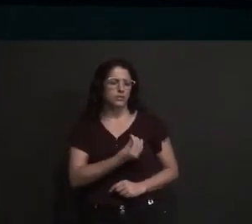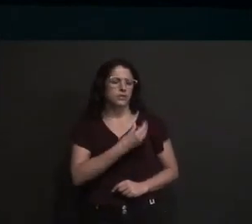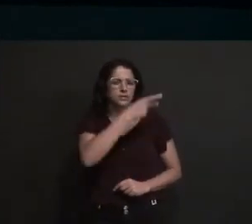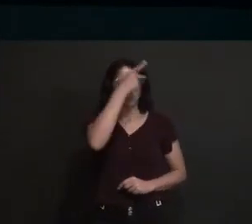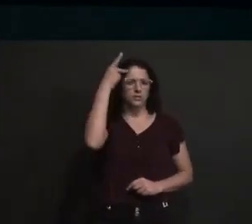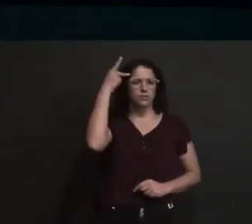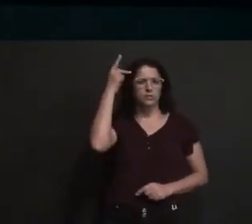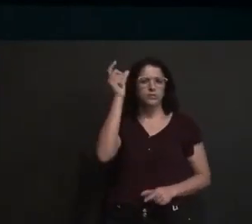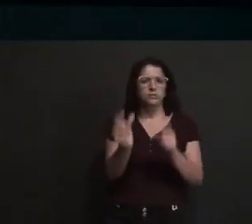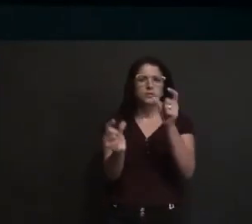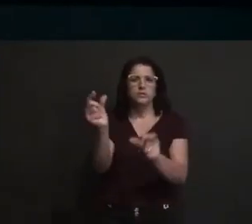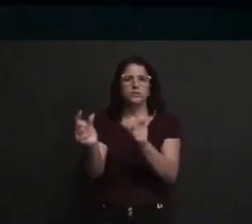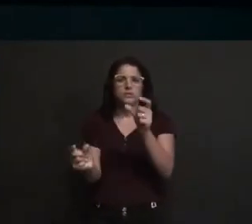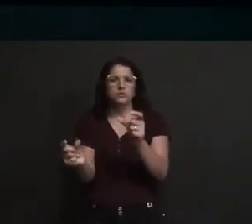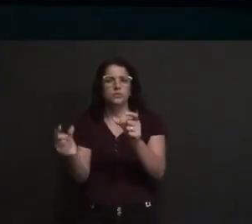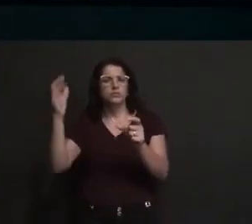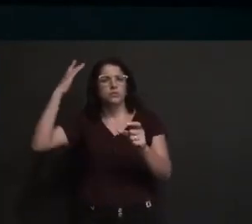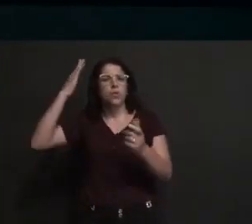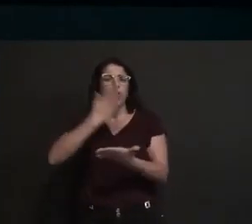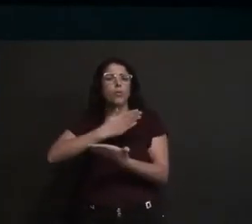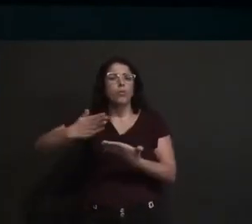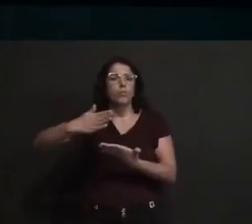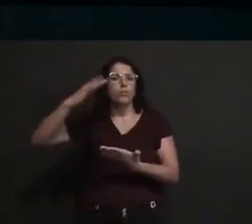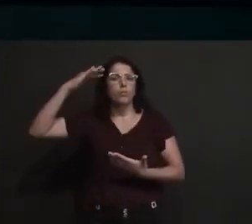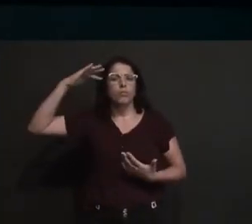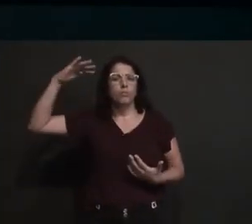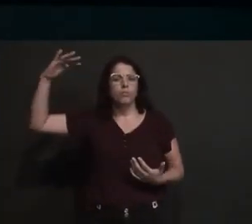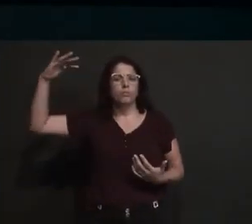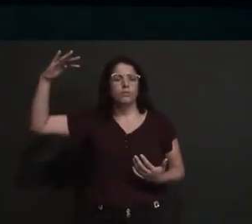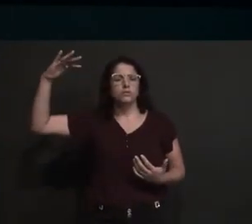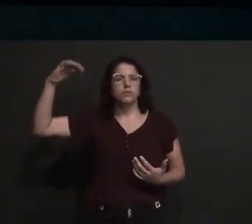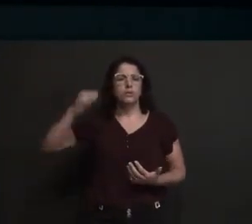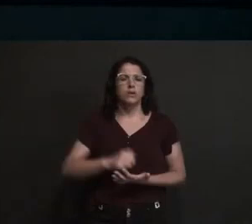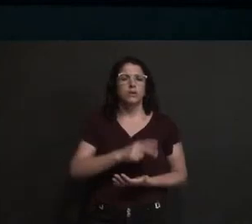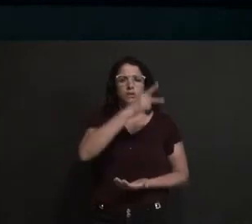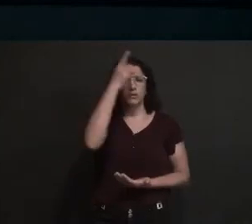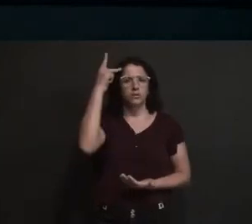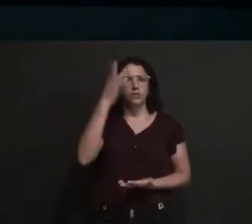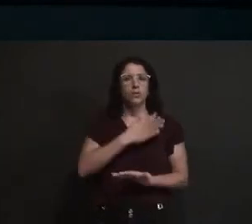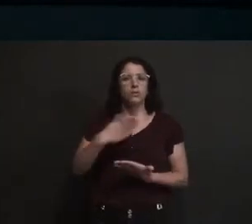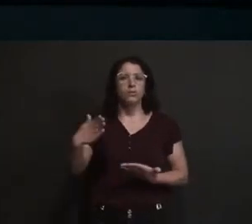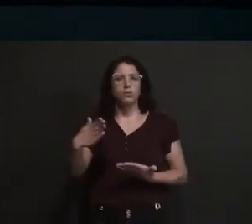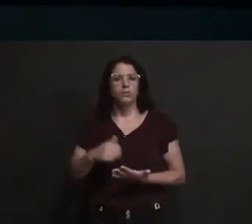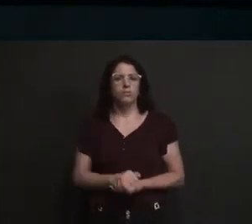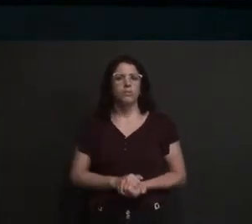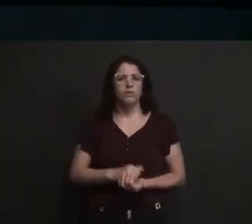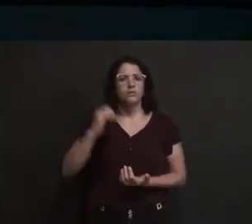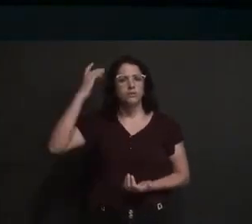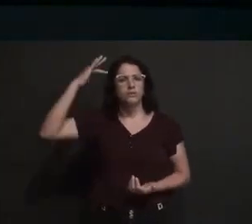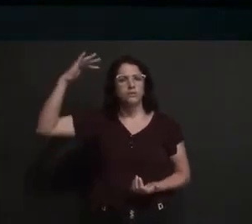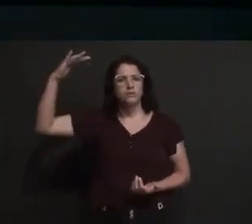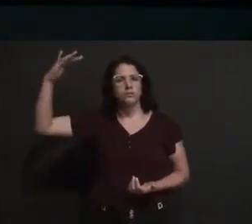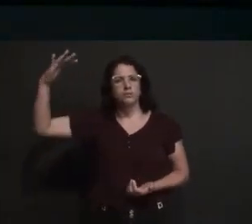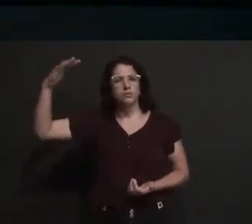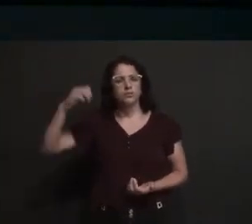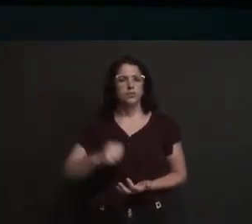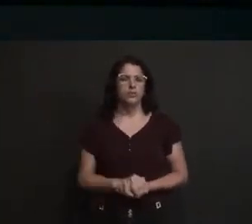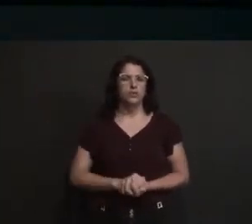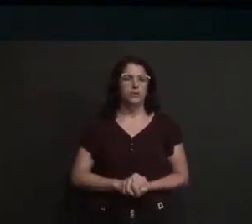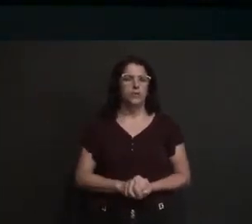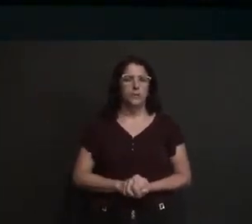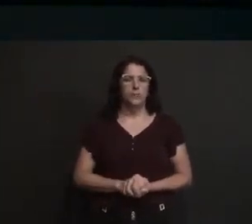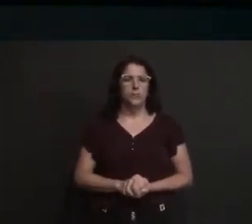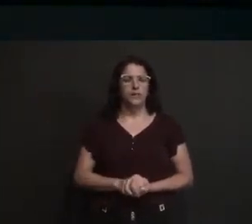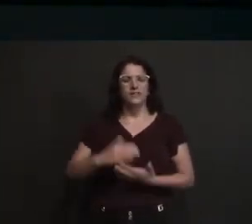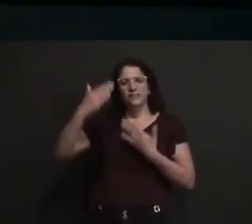E as pessoas possam ter sonhos. Que as pessoas, Pai, possam ter paixão que é pela vida que o Senhor nos